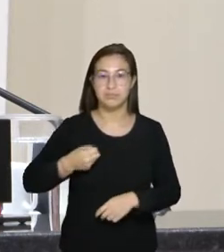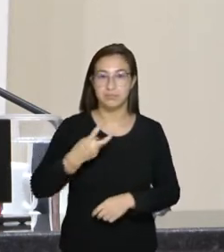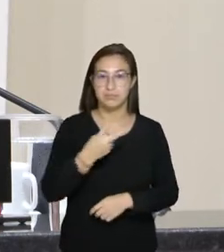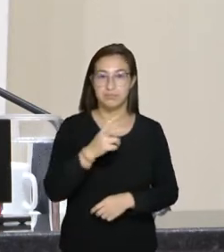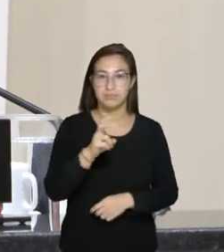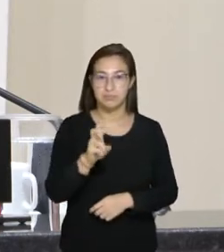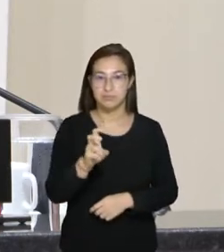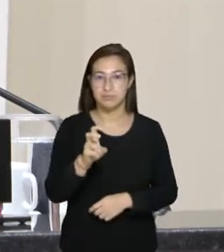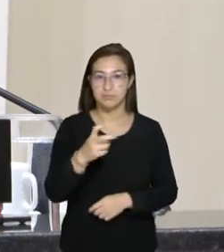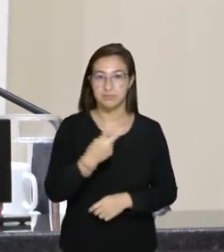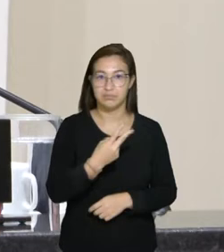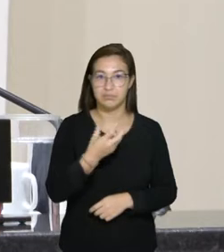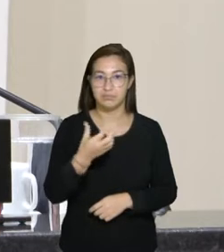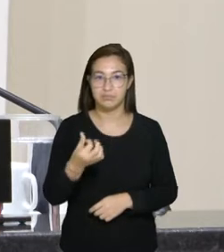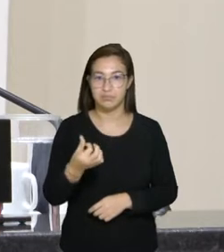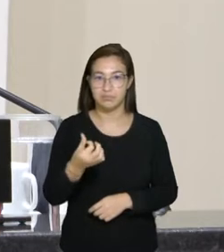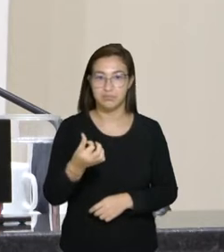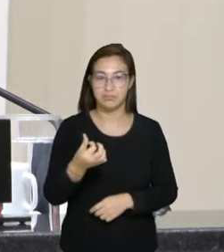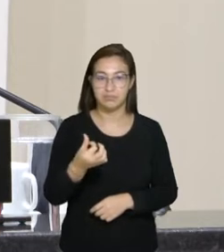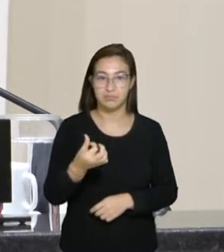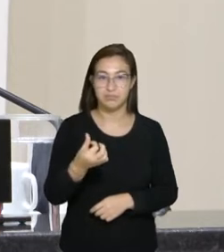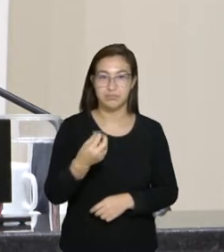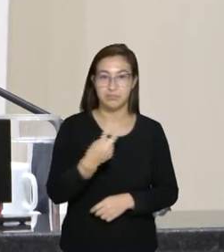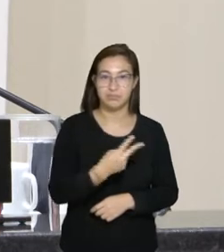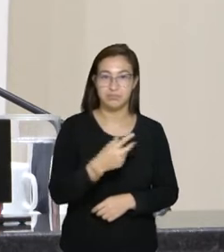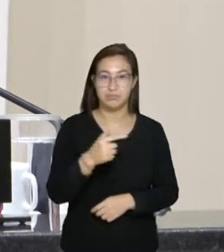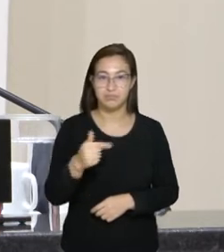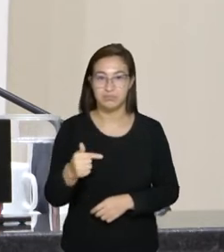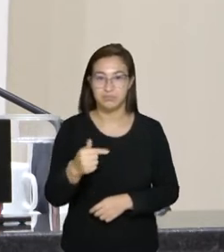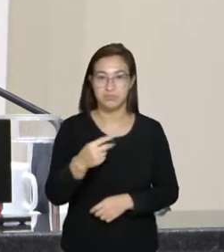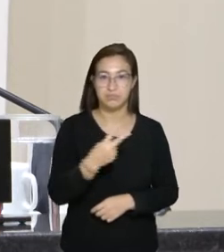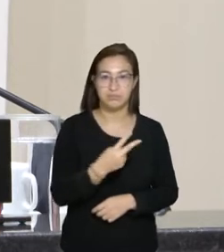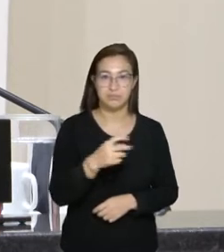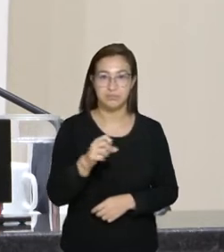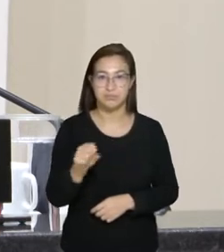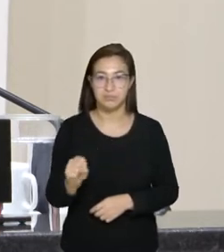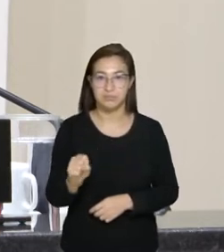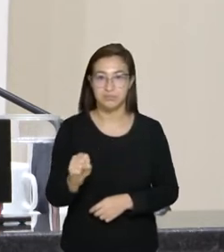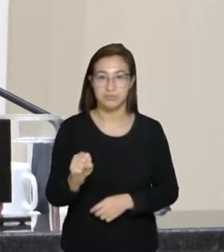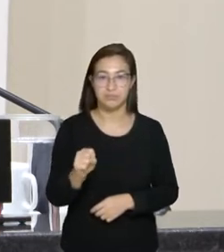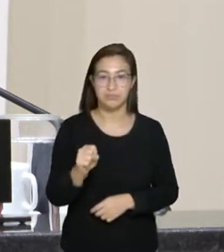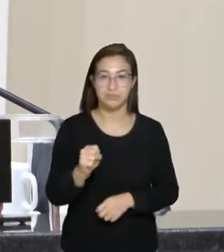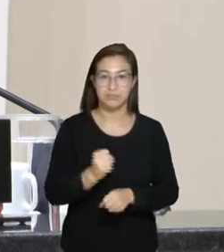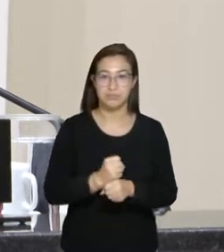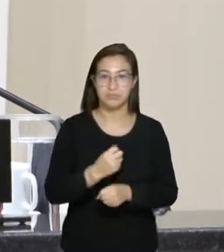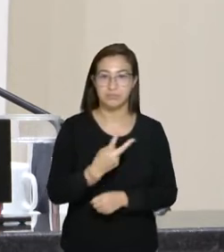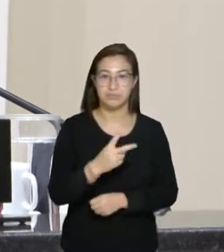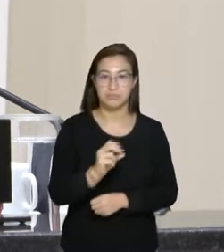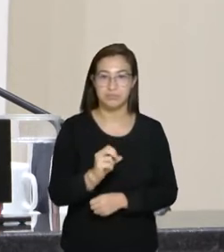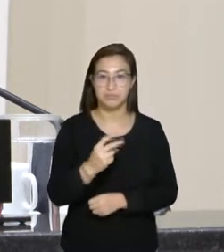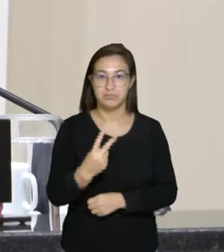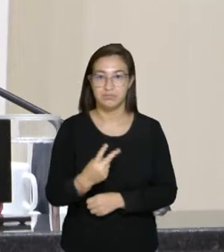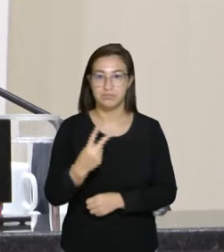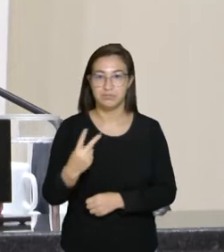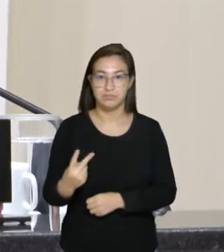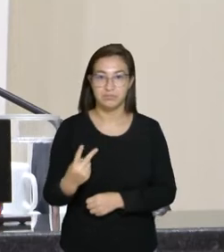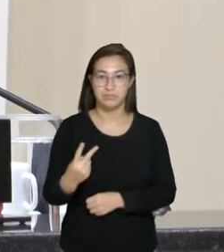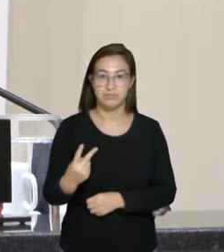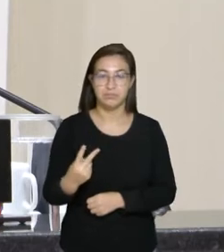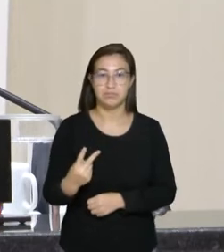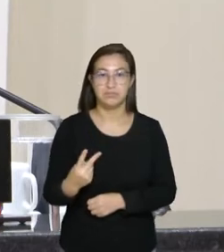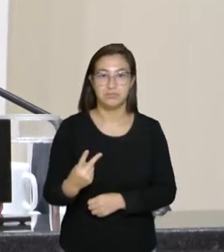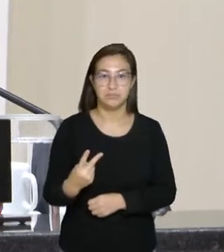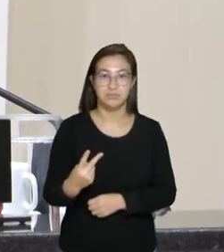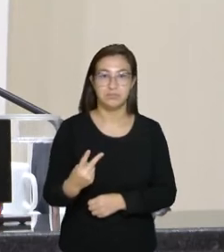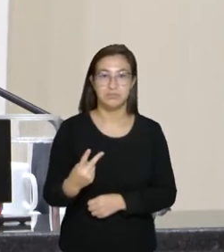25, 26, 27, 28 de 2022, que, por